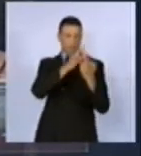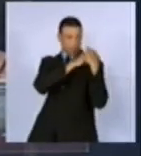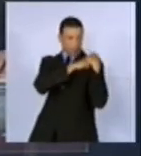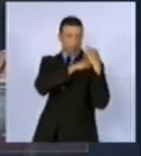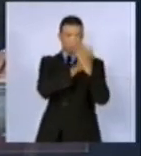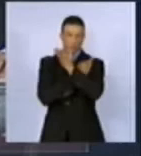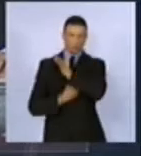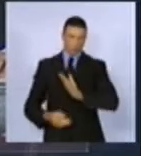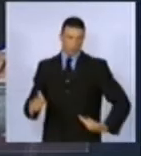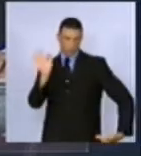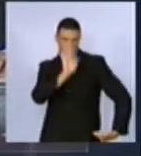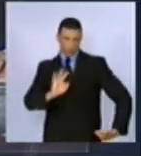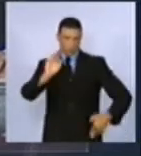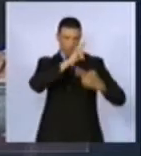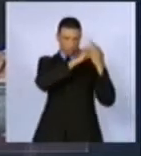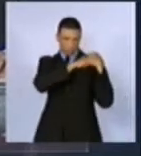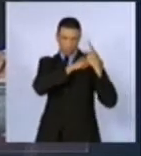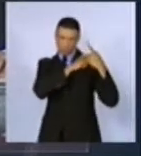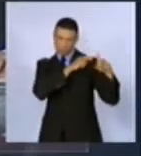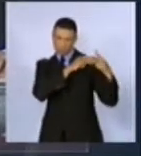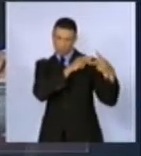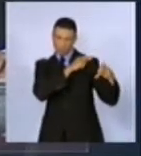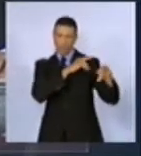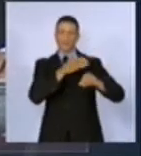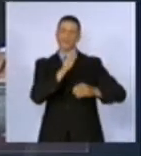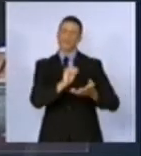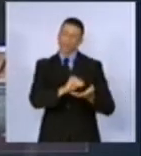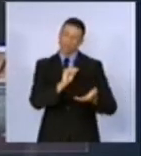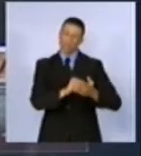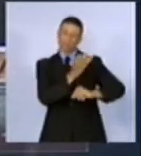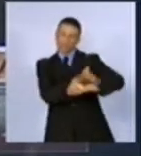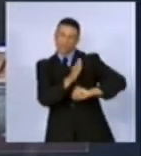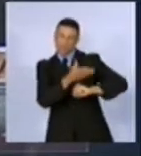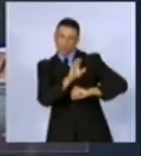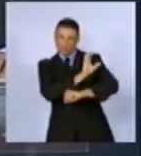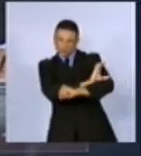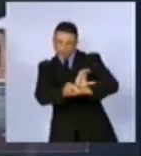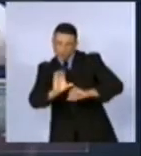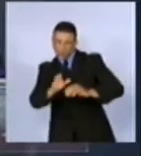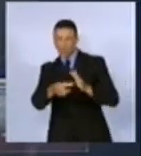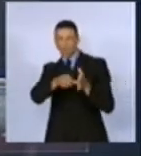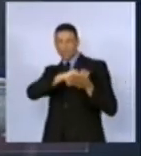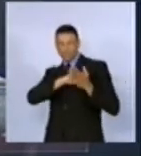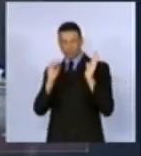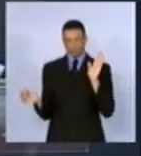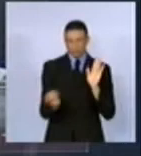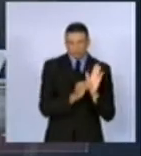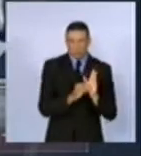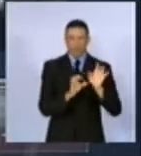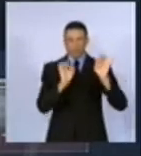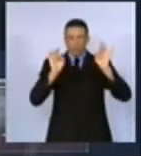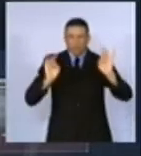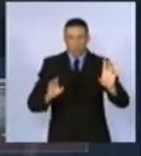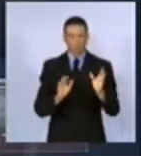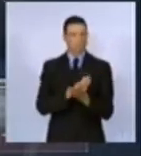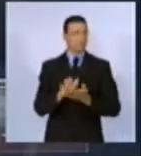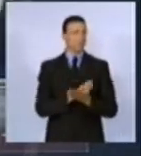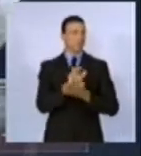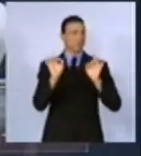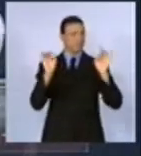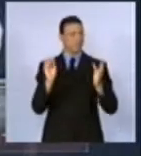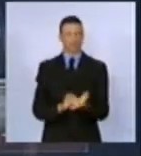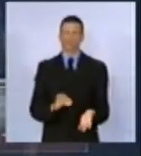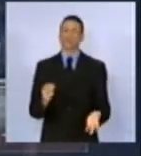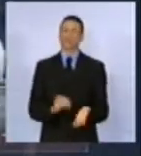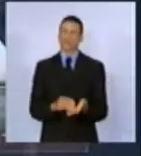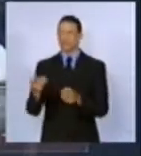pelo Governo Federal Não não foi garantido qualificação requalificação na forma como havia sido idealizada e também muito menos